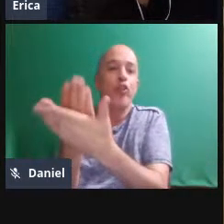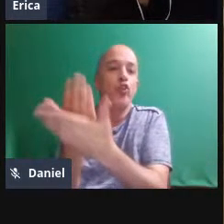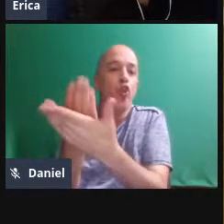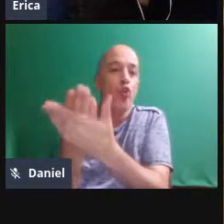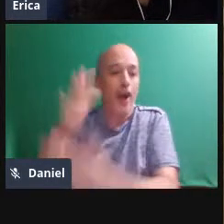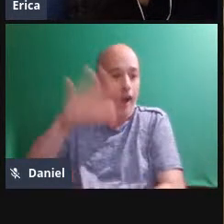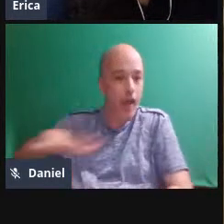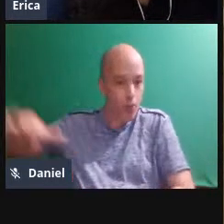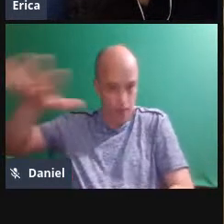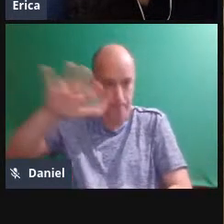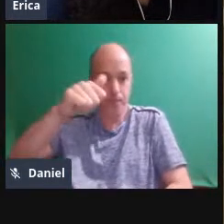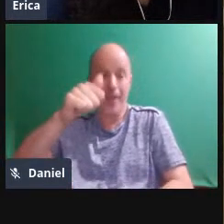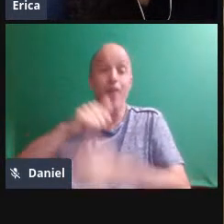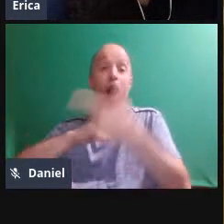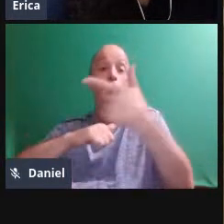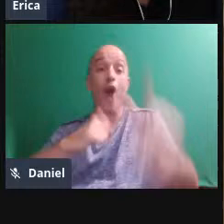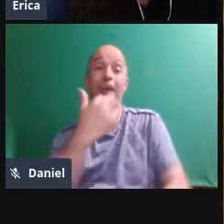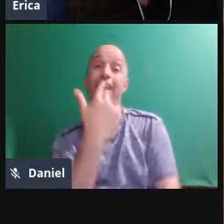configurações.